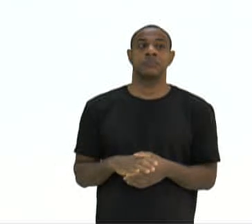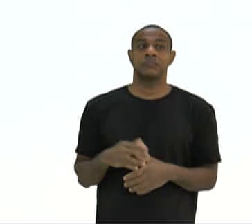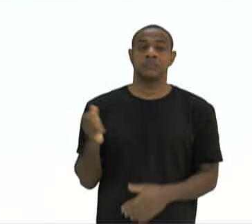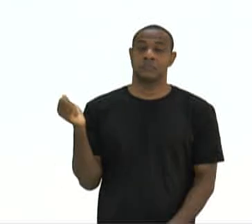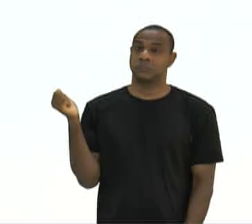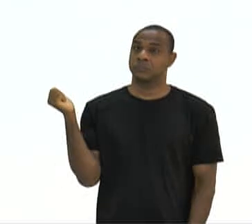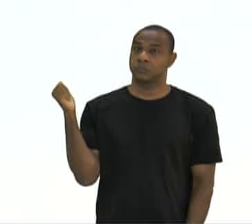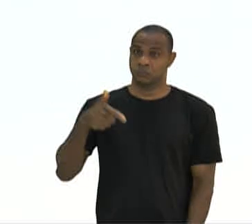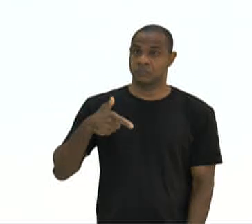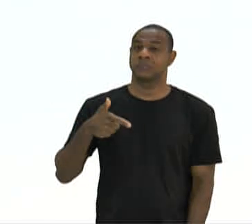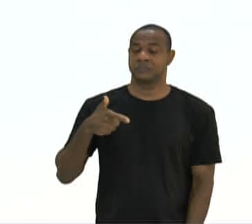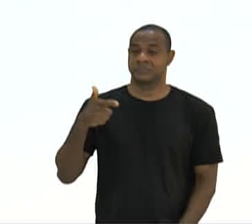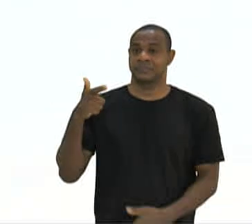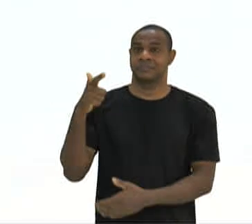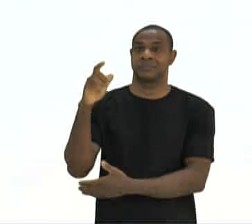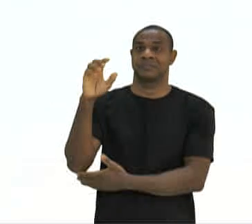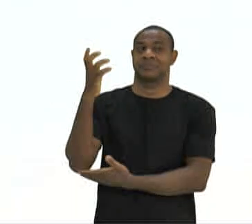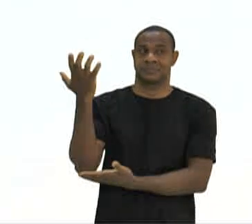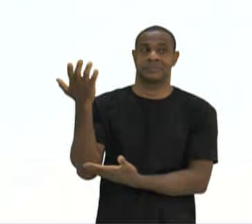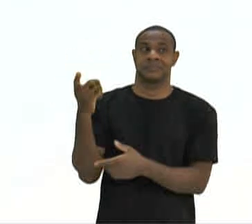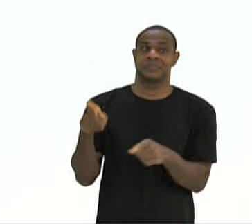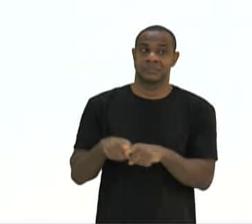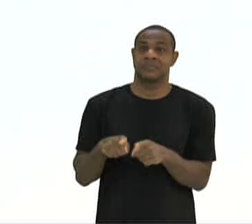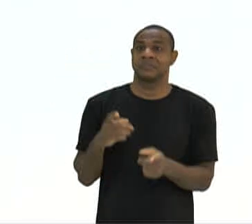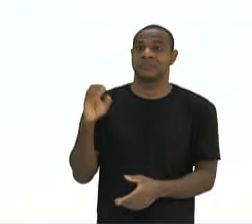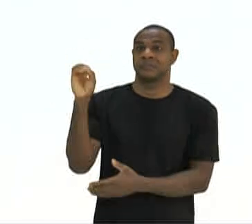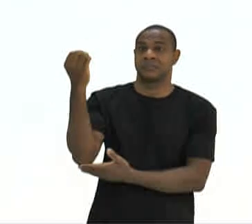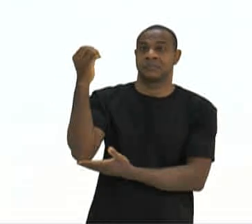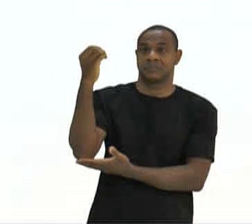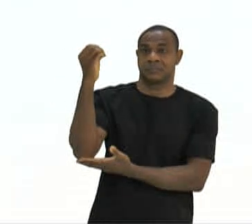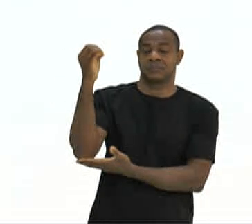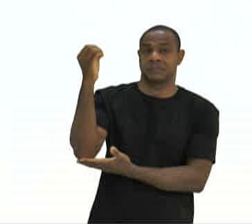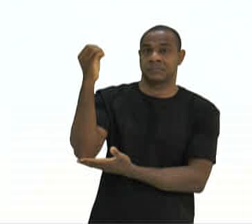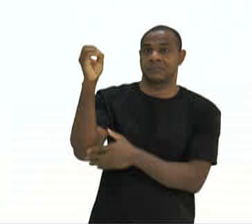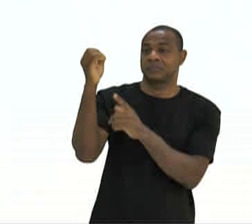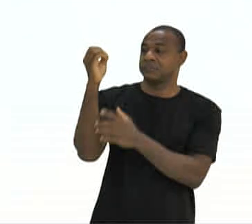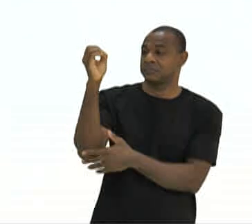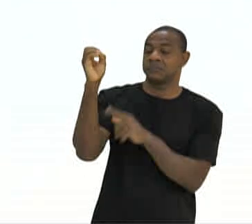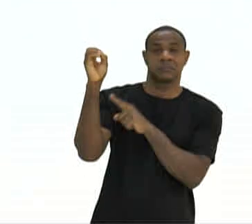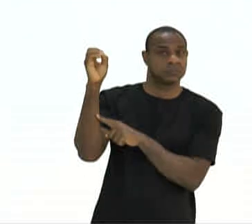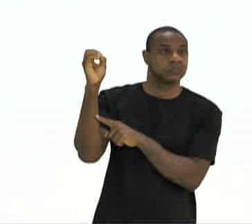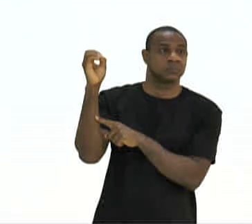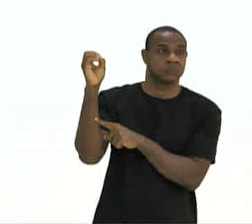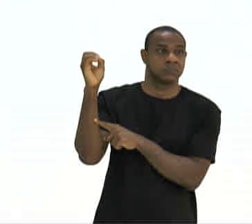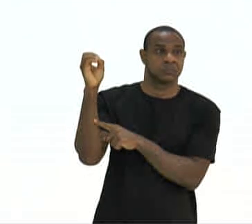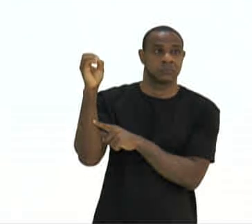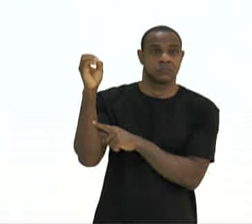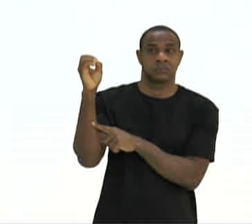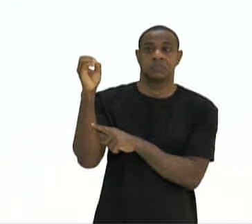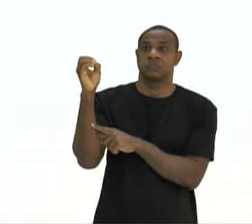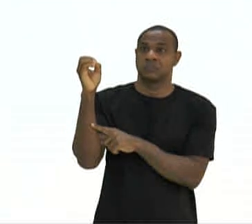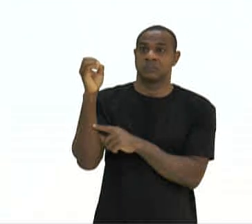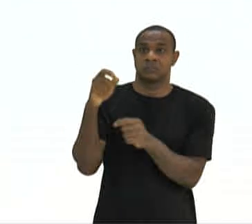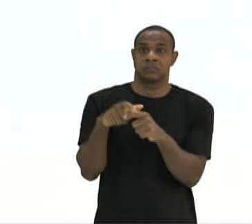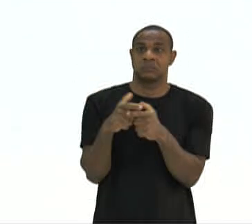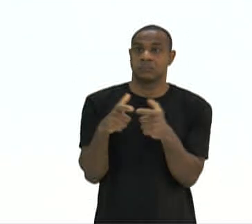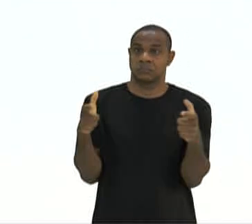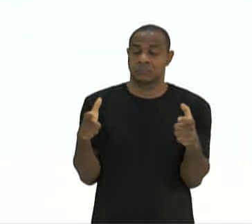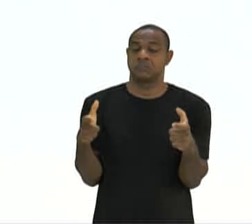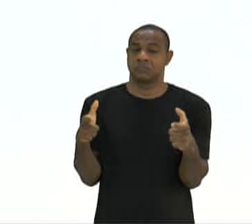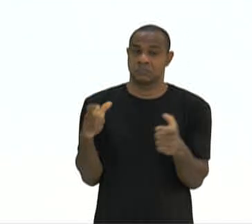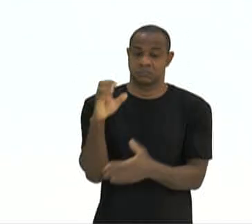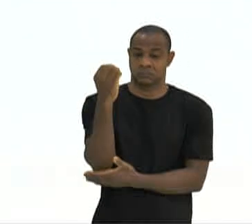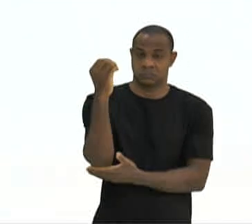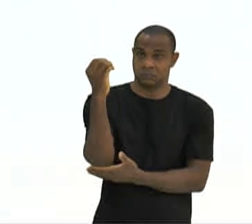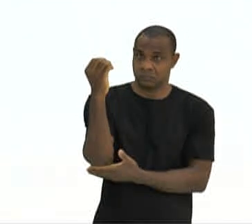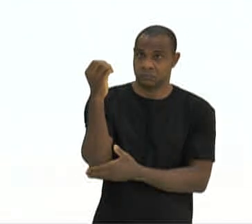a importância da área metropolitana ali, ou da Grande Porto Alegre, que envolve todos os municípios do seu entorno. Ela